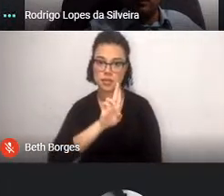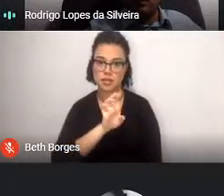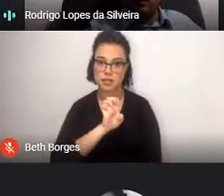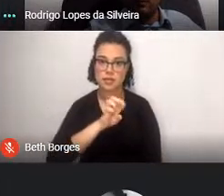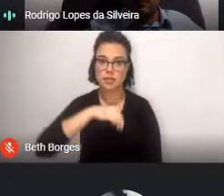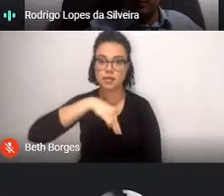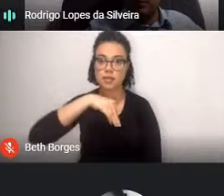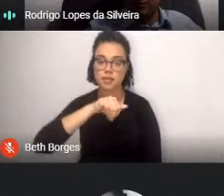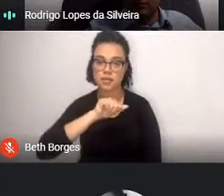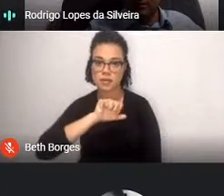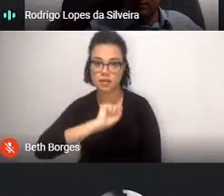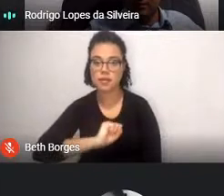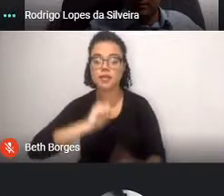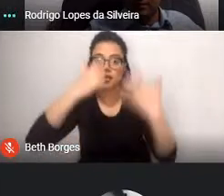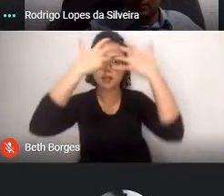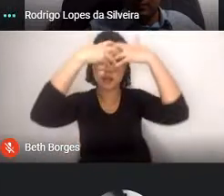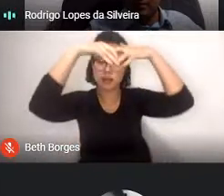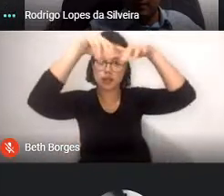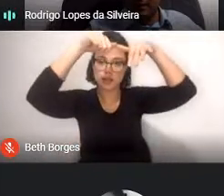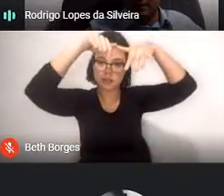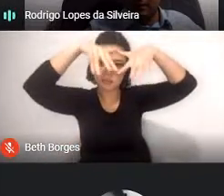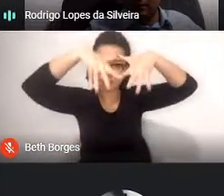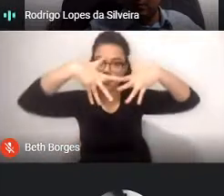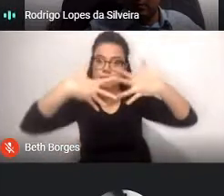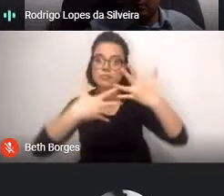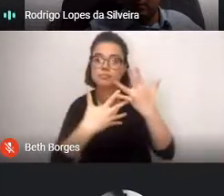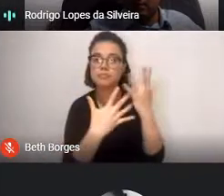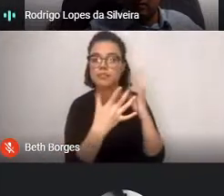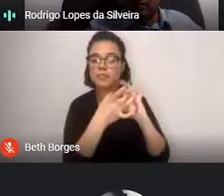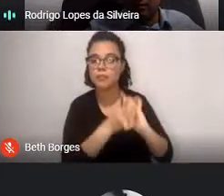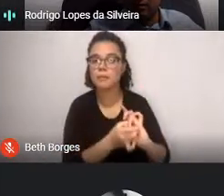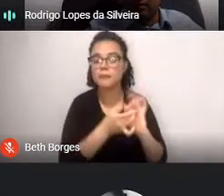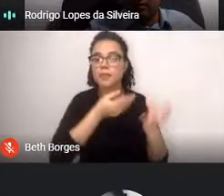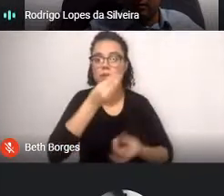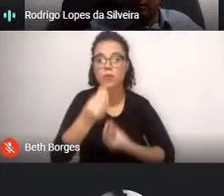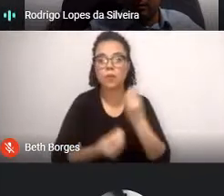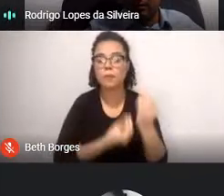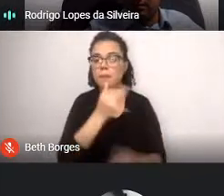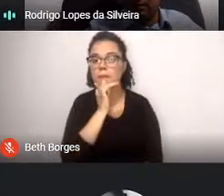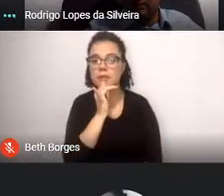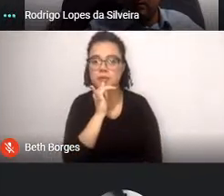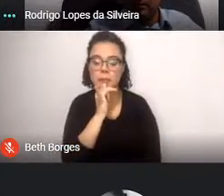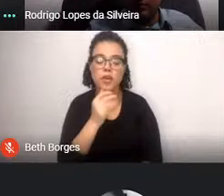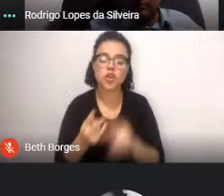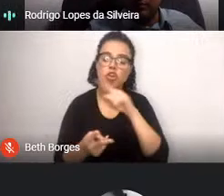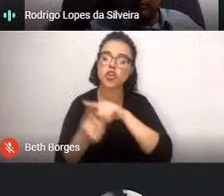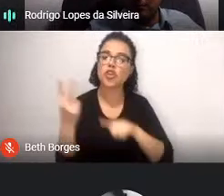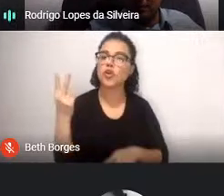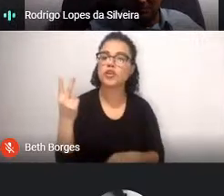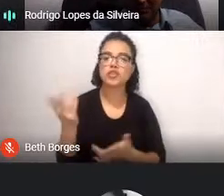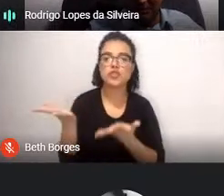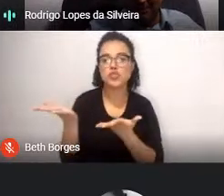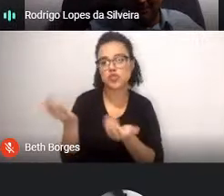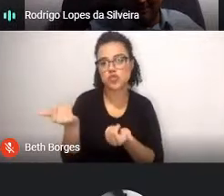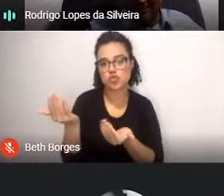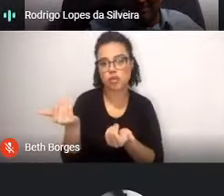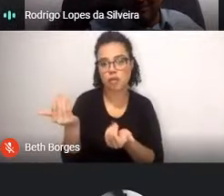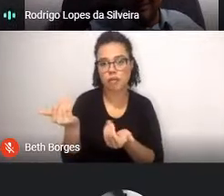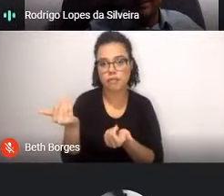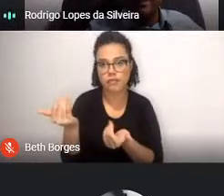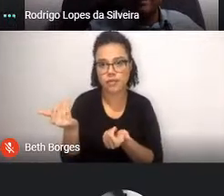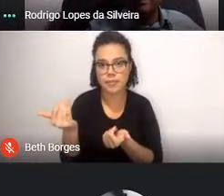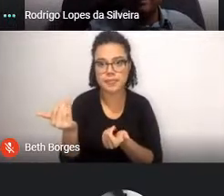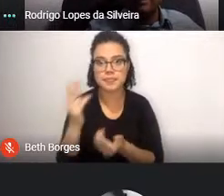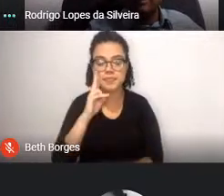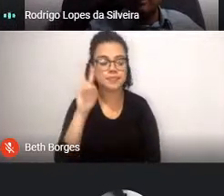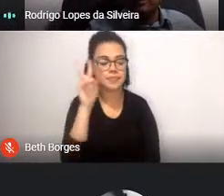viram duas pessoas, duas crianças, vamos dizer assim, dois jovens, adolescentes, podemos dizer, pelo tamanho que está ali dentro,